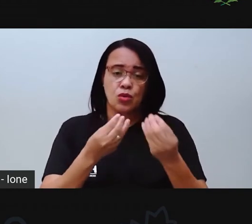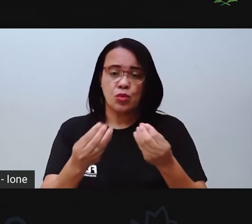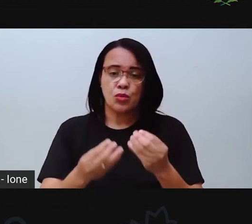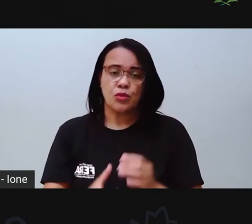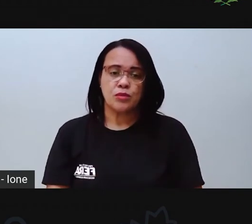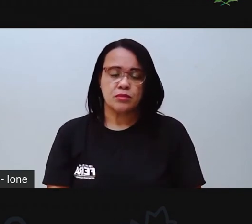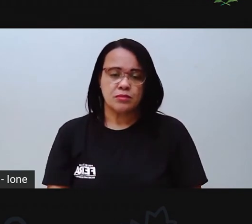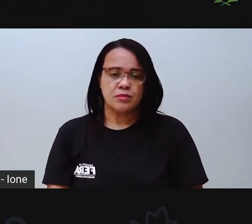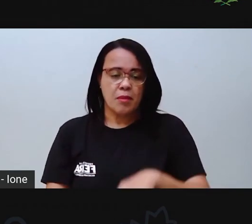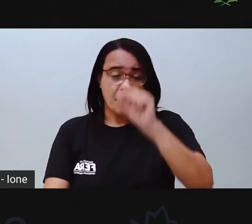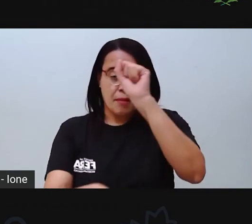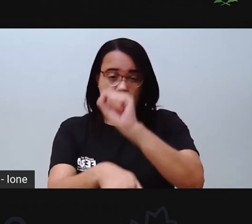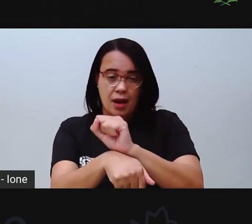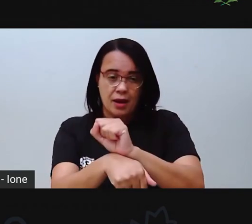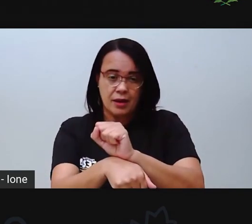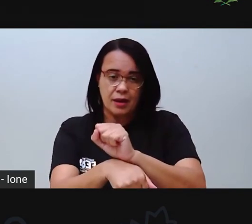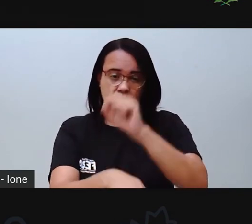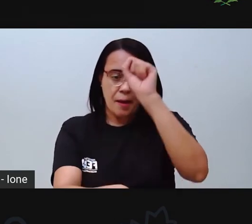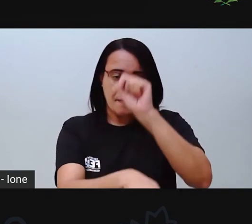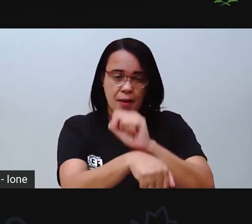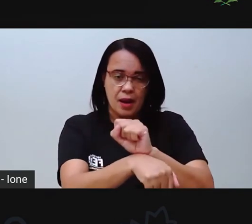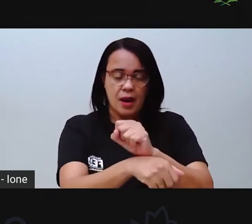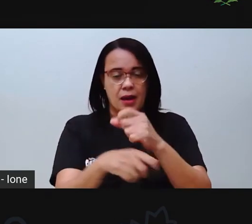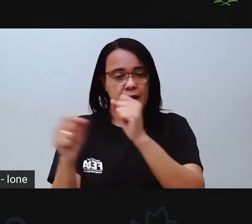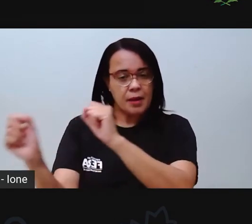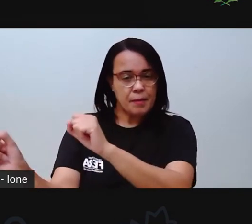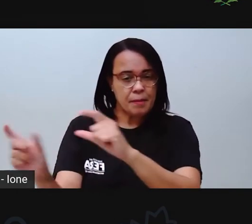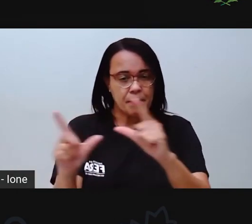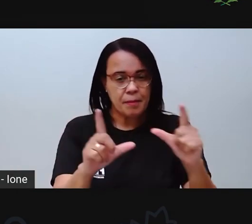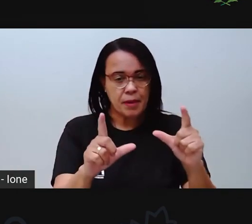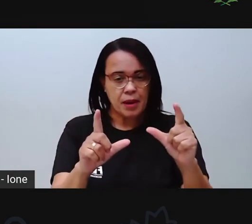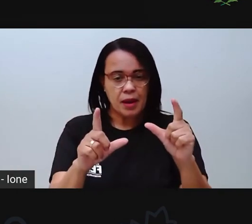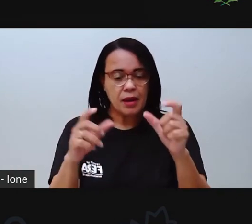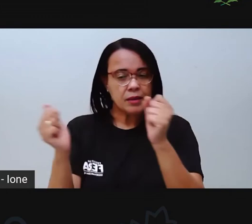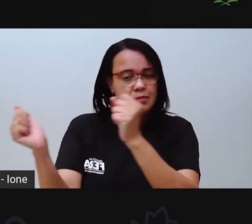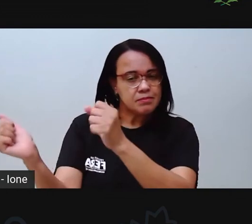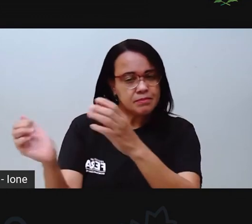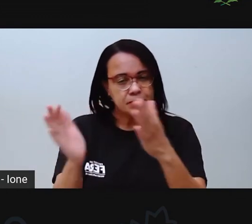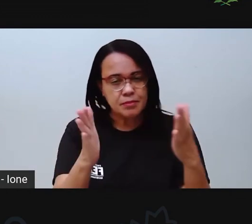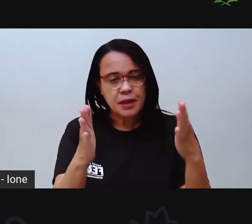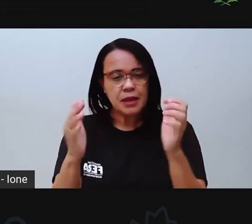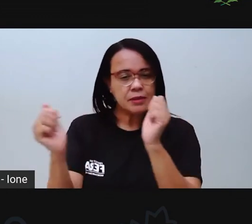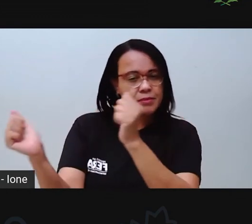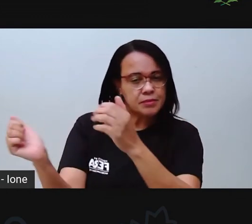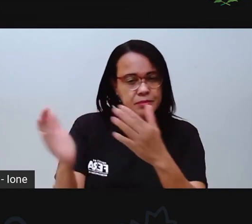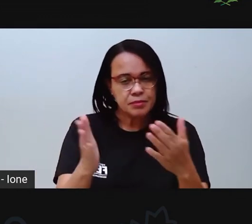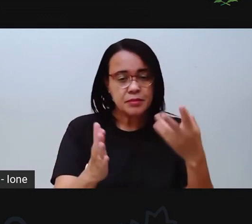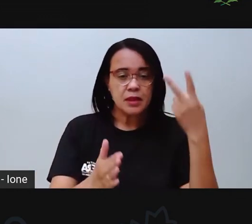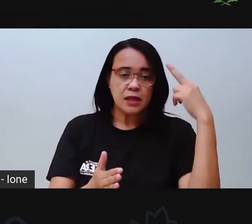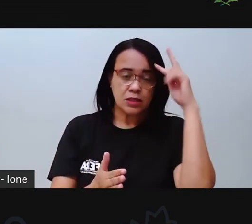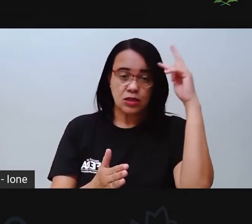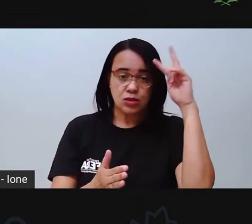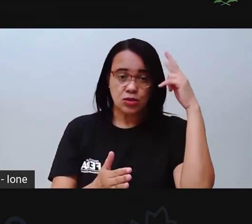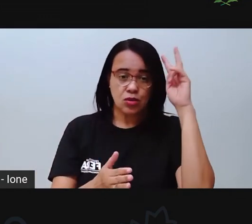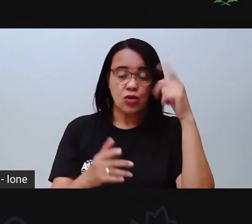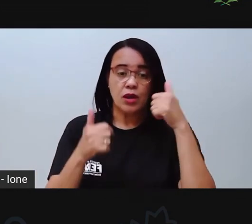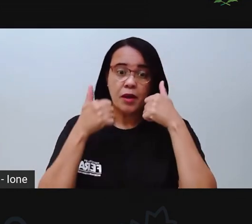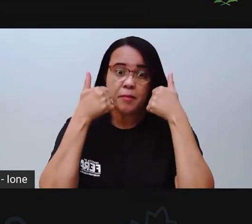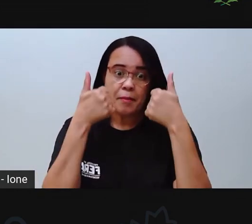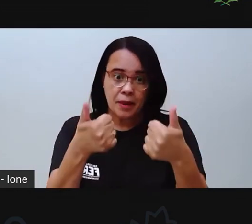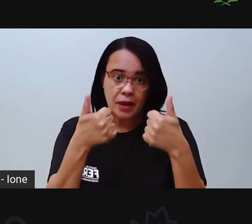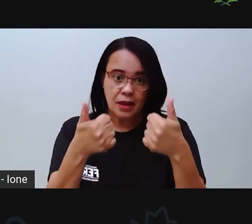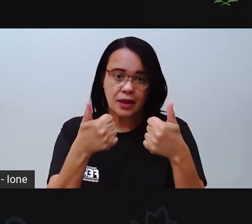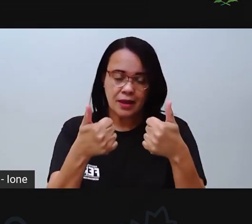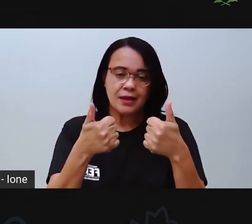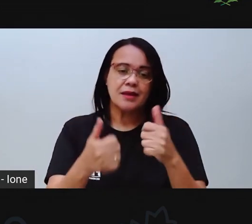você pode ir pausando a história até que você consiga ver todo direitinho, certo? Pela TV, a